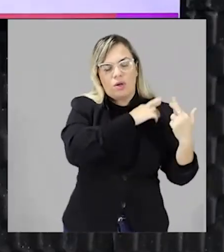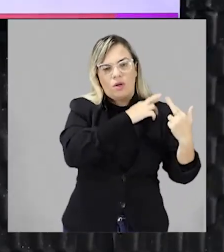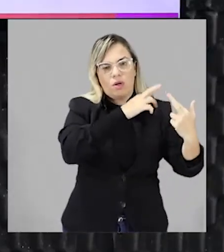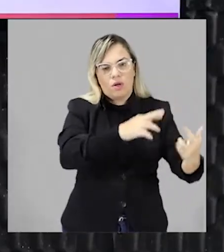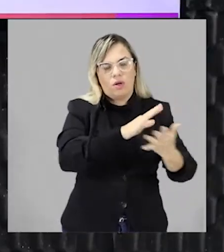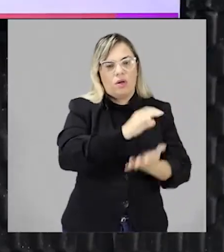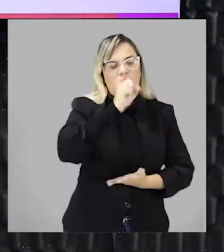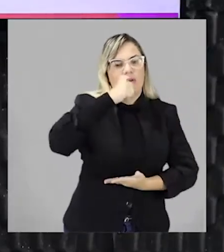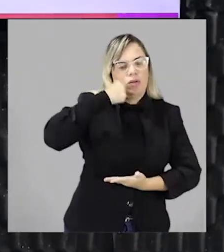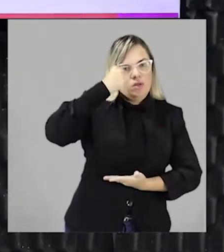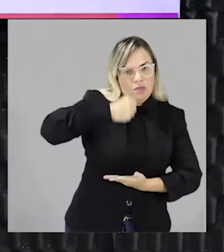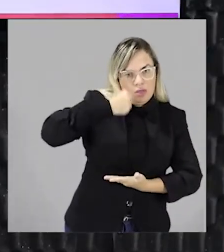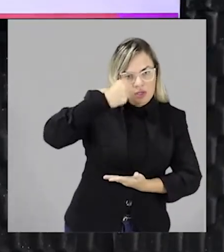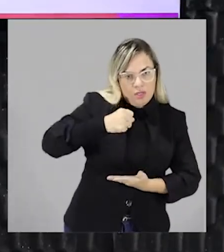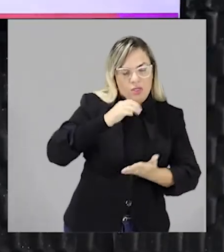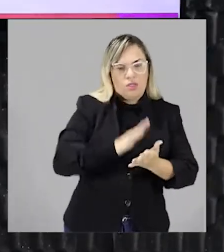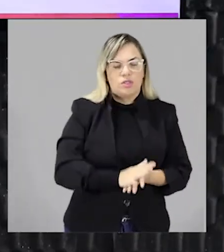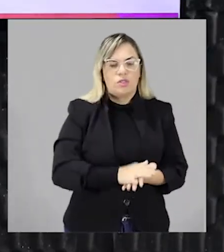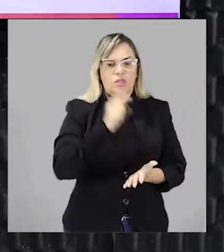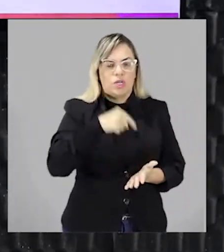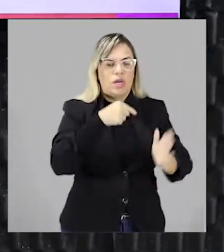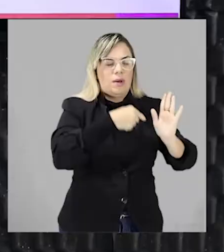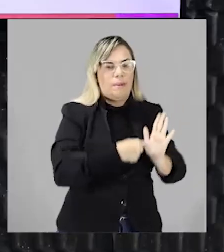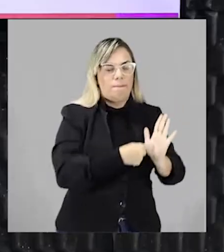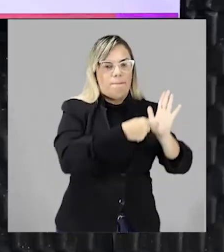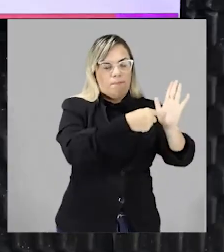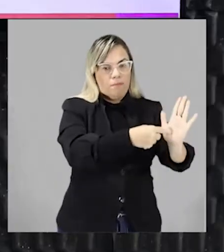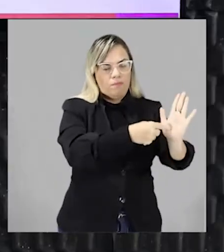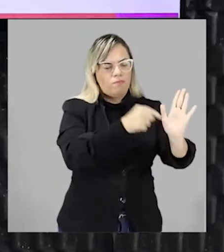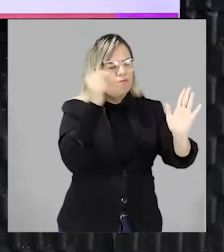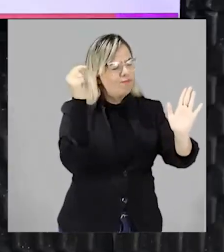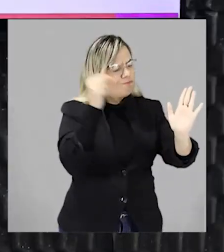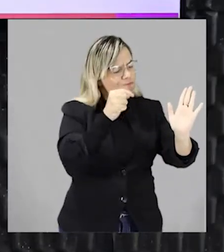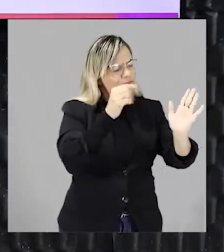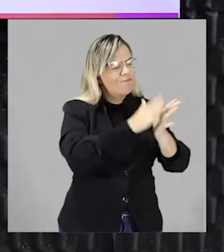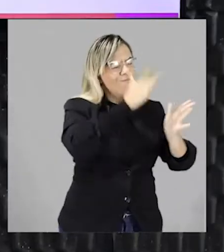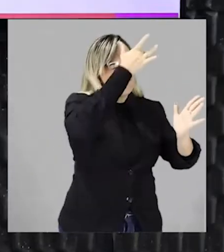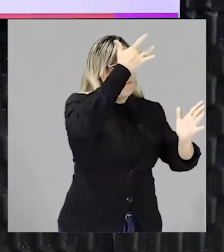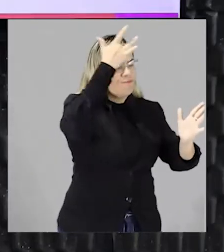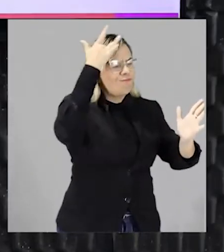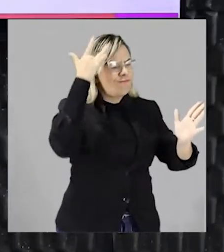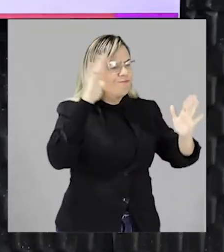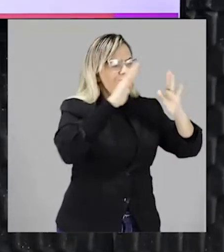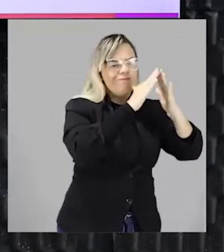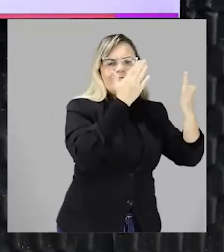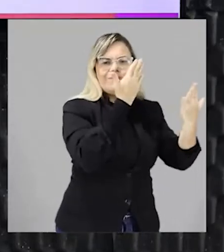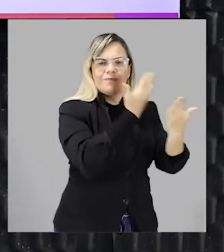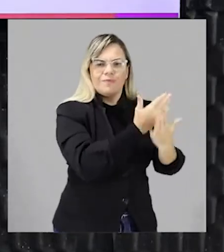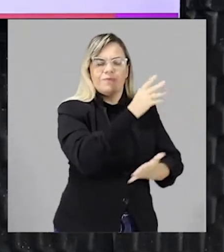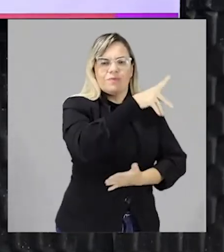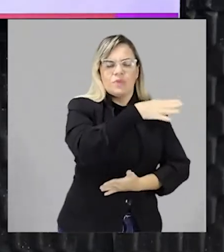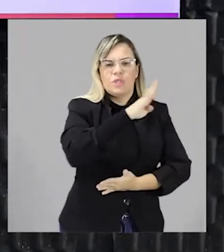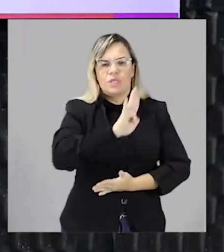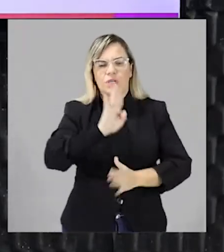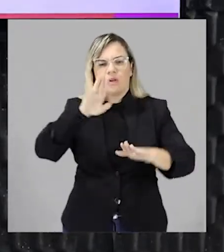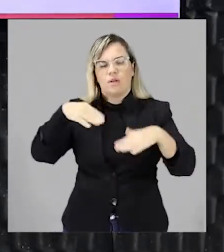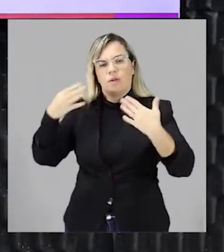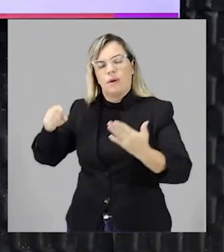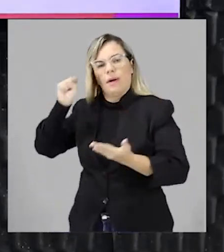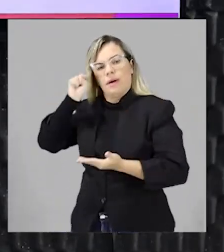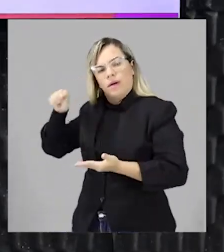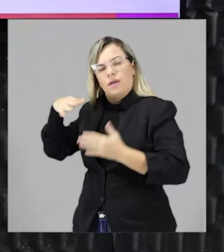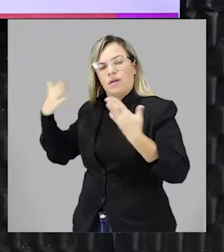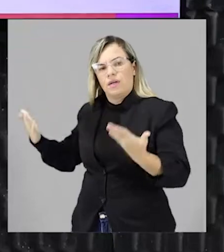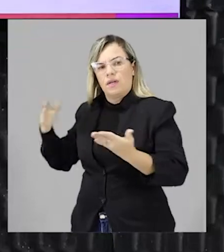Senado já deu o tema para vocês. Qual é? Saúde Mental nas Escolas Públicas. Título é